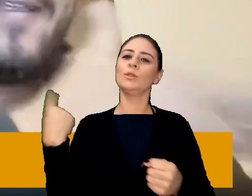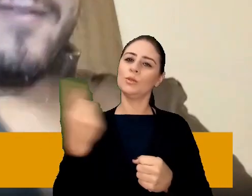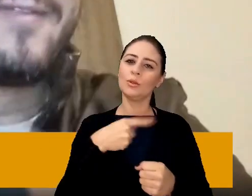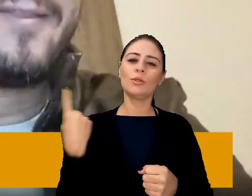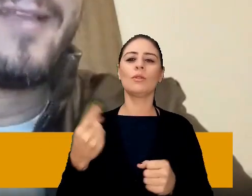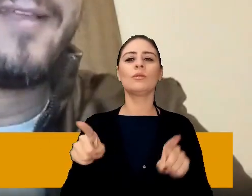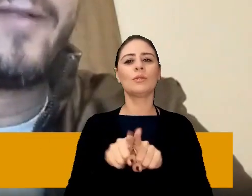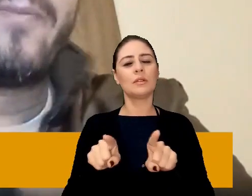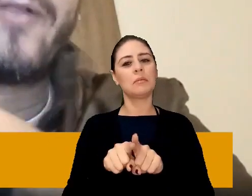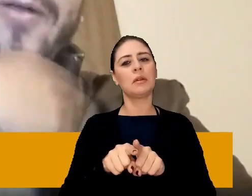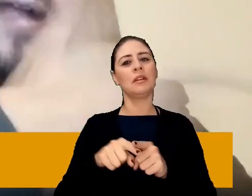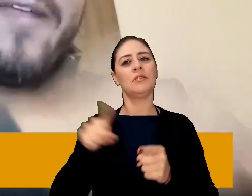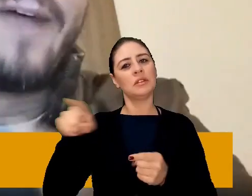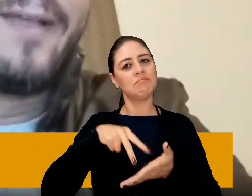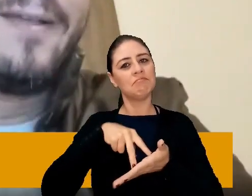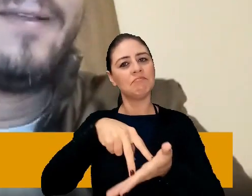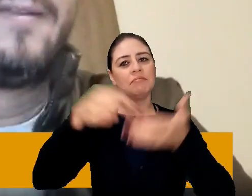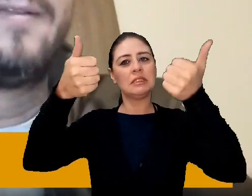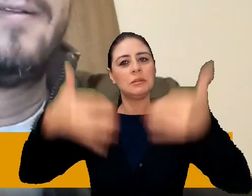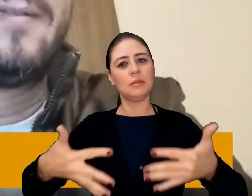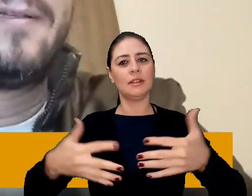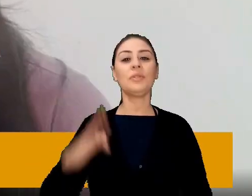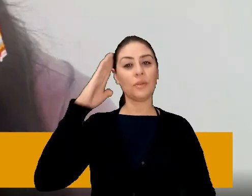generosidade de nos atender pelo seu lugar de fala.